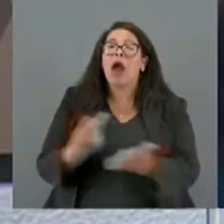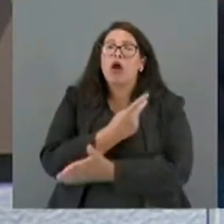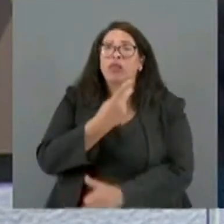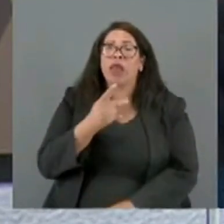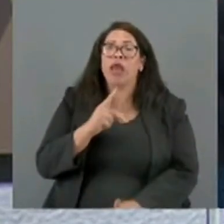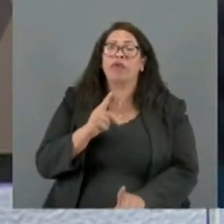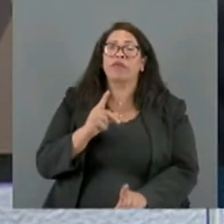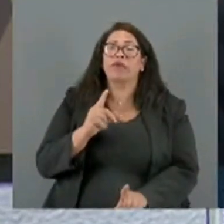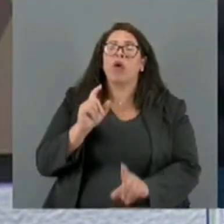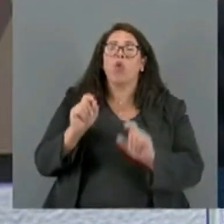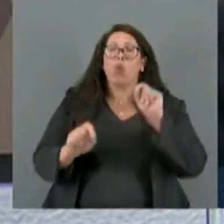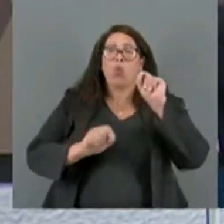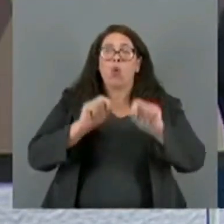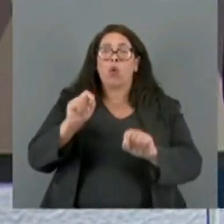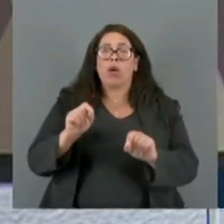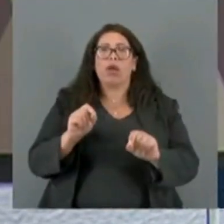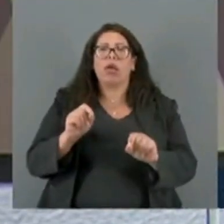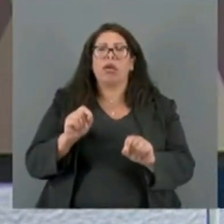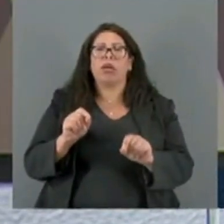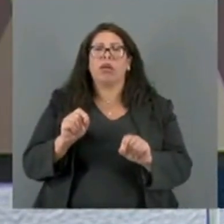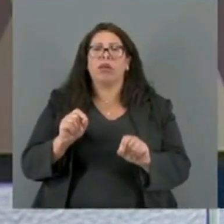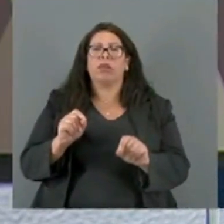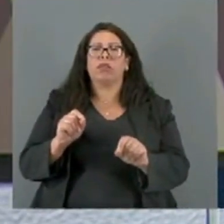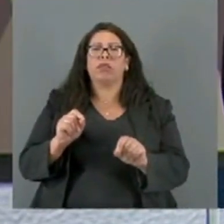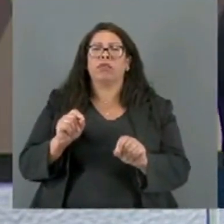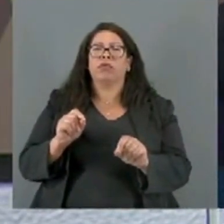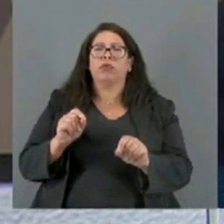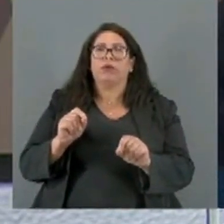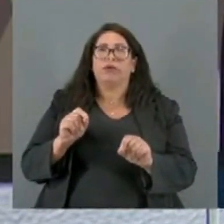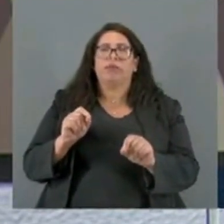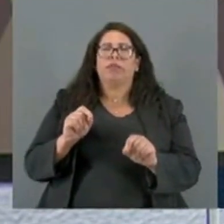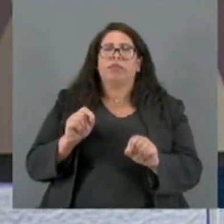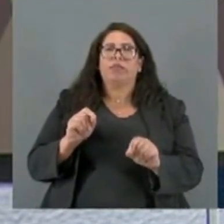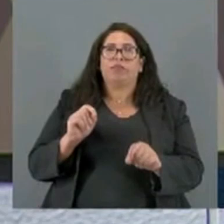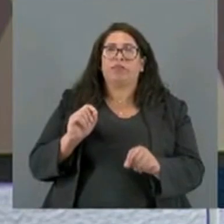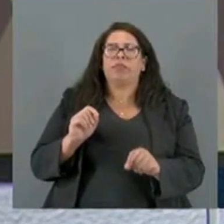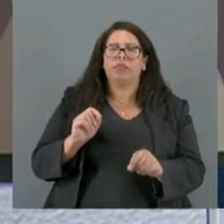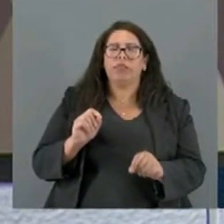ameaça, sobretudo no setor